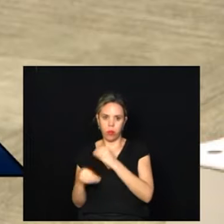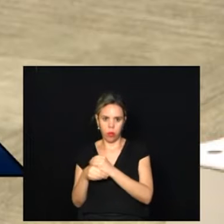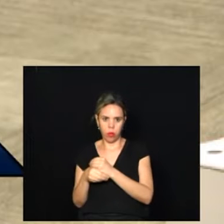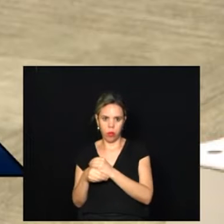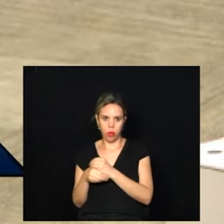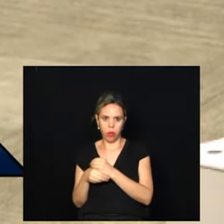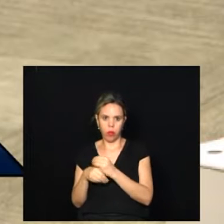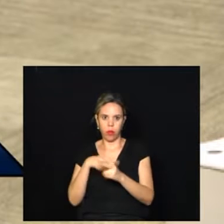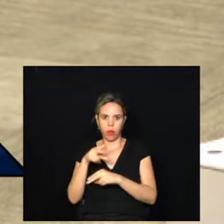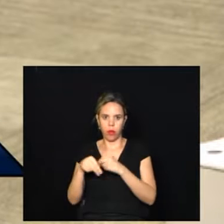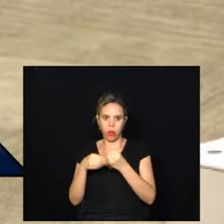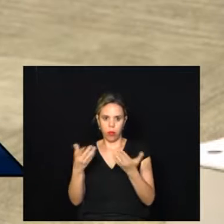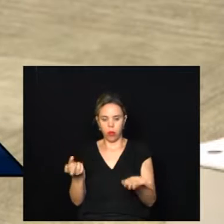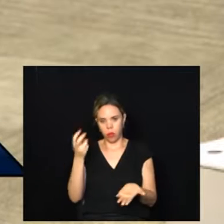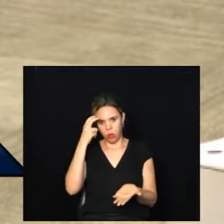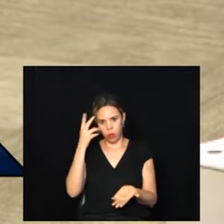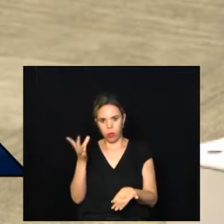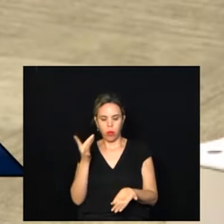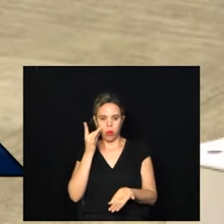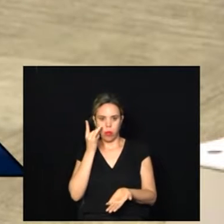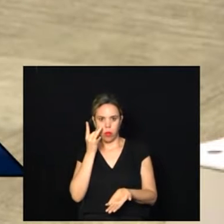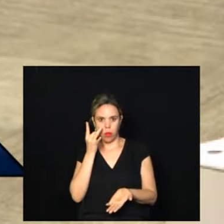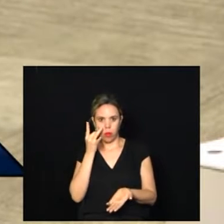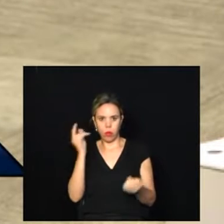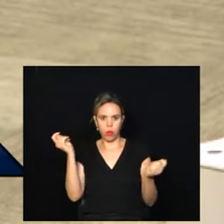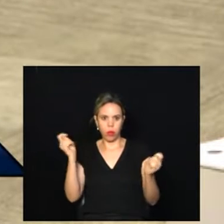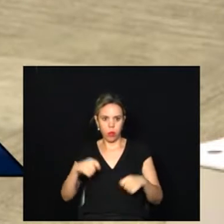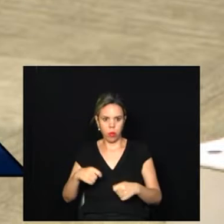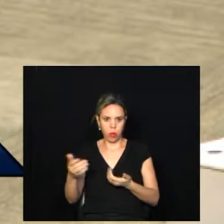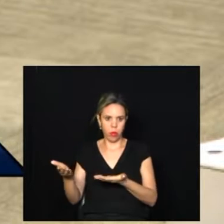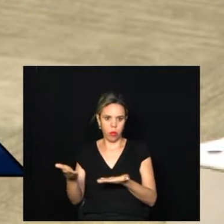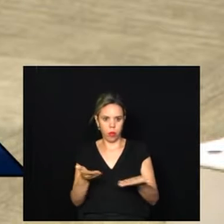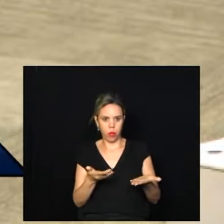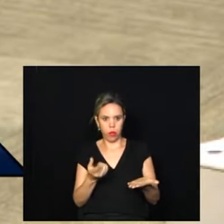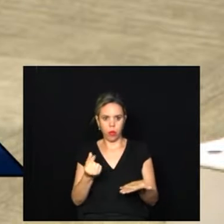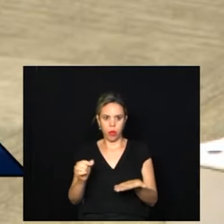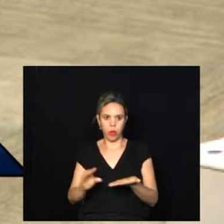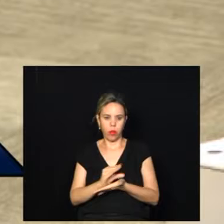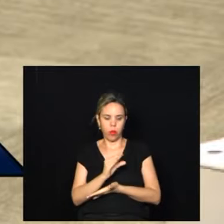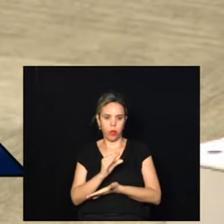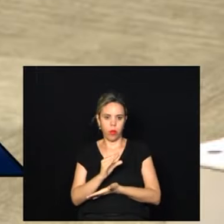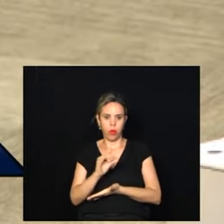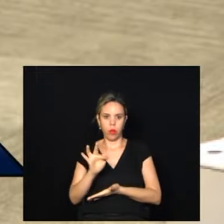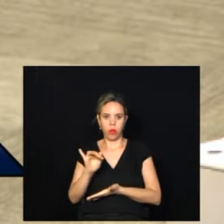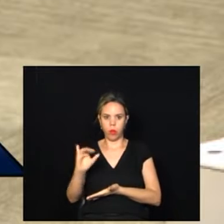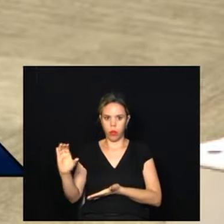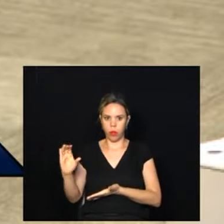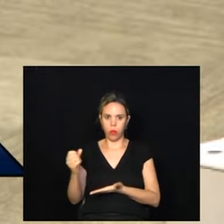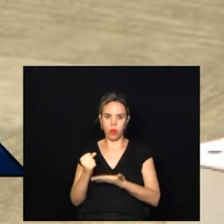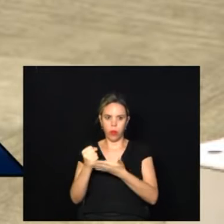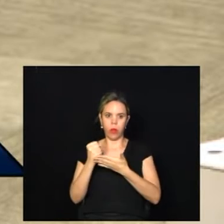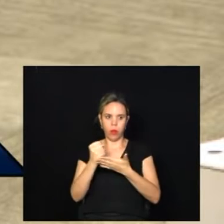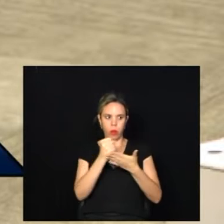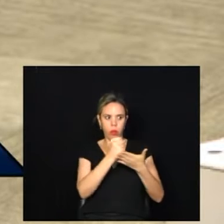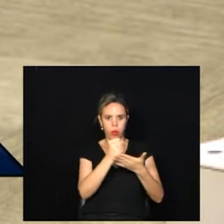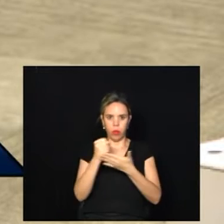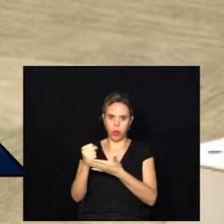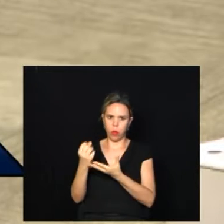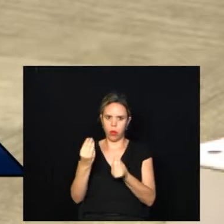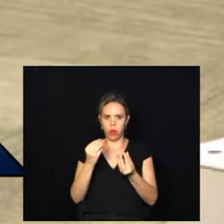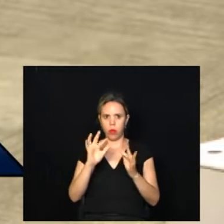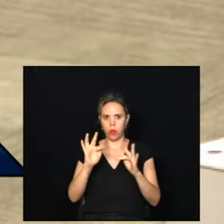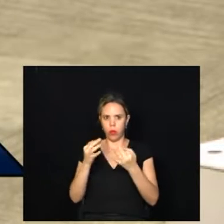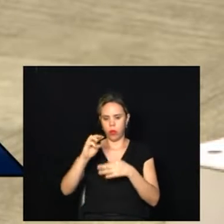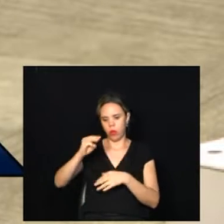né, esse Prêmio Cultura Presente para que ele possa receber recursos do FIC e assim ajudar centenas,